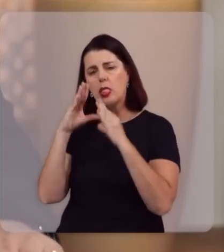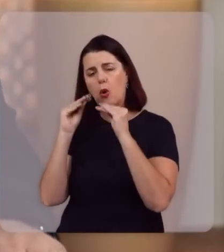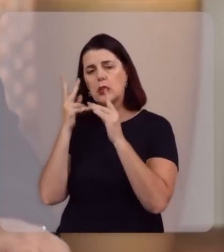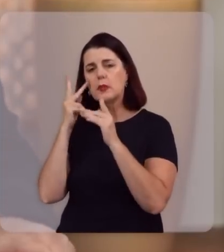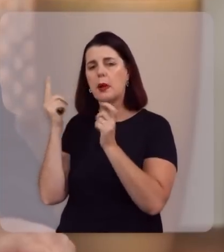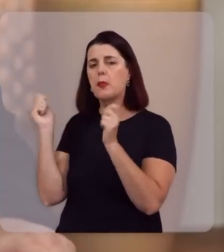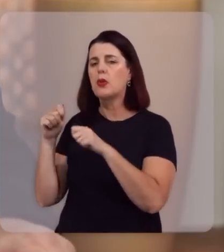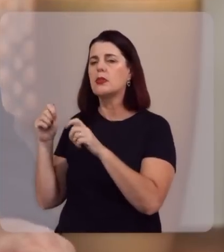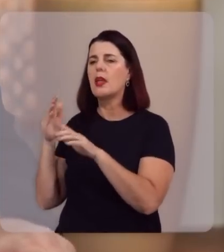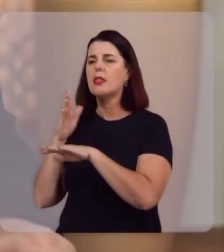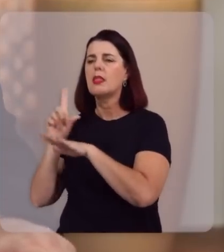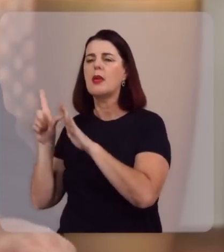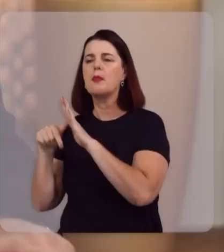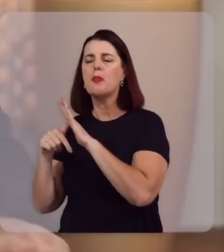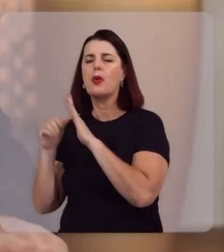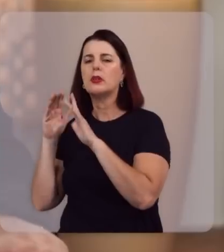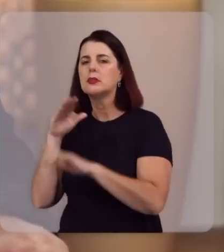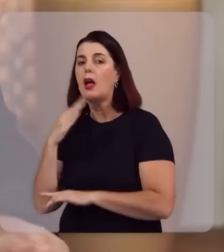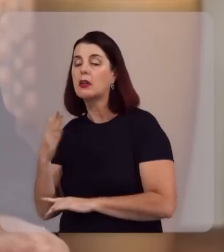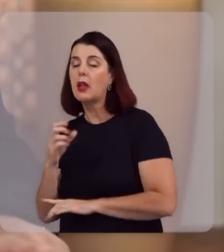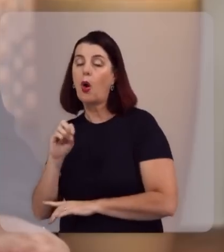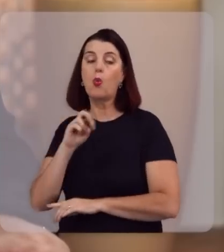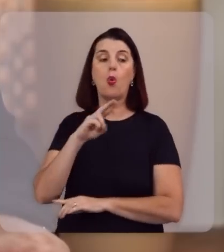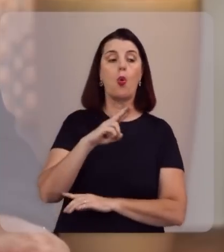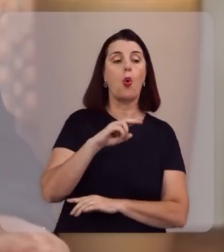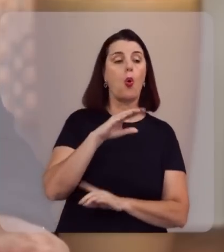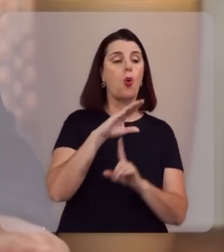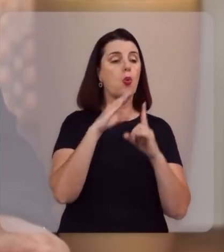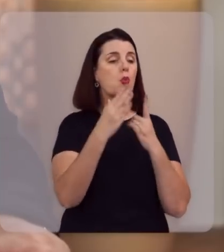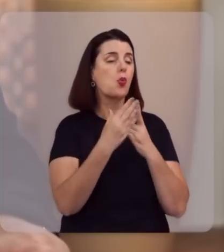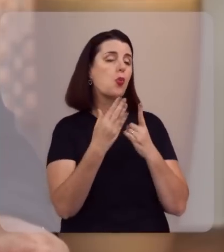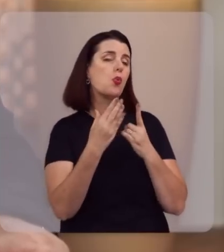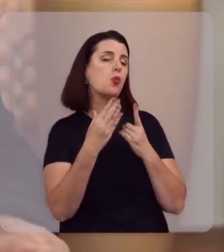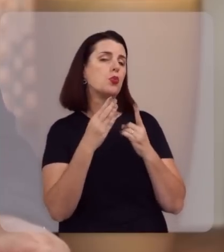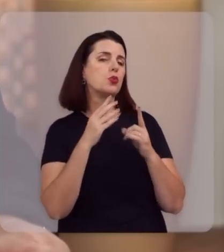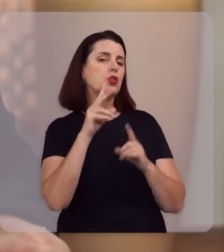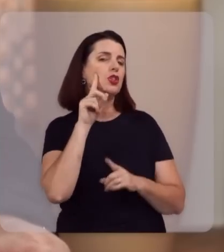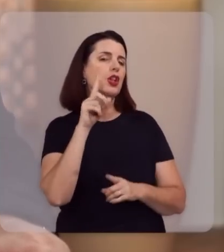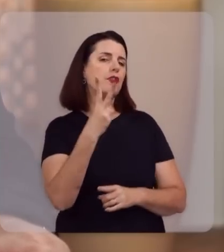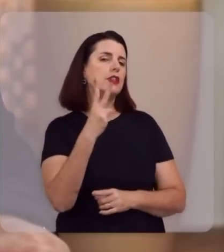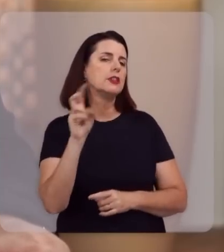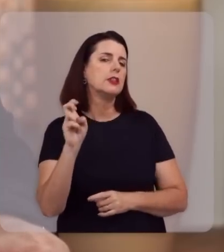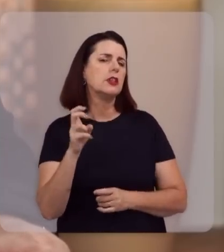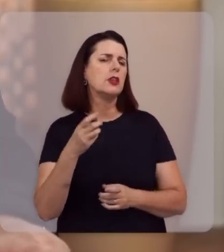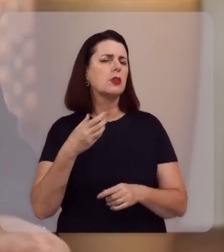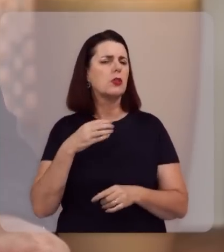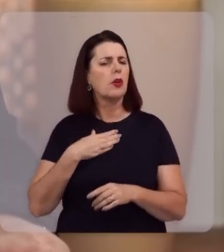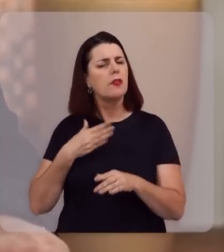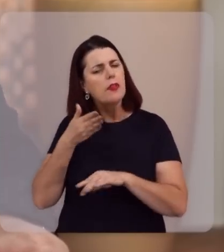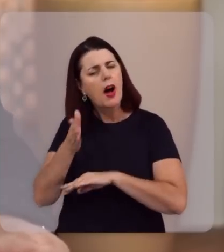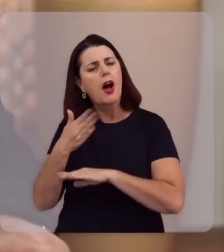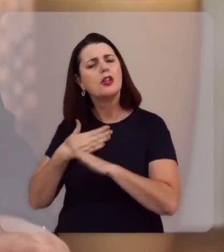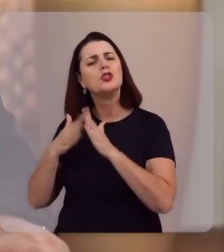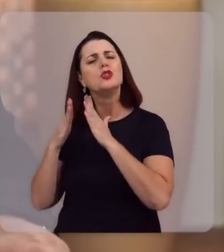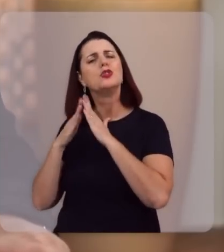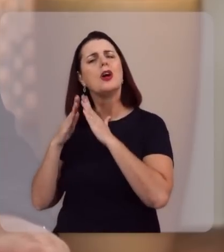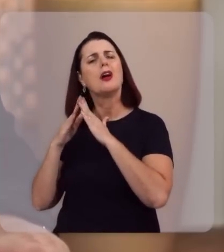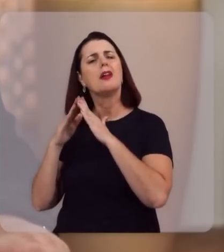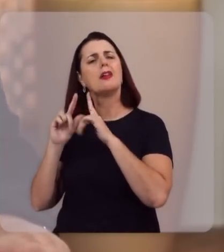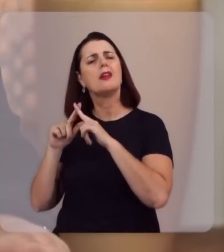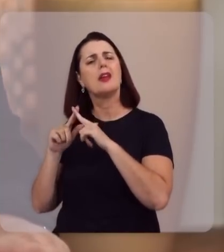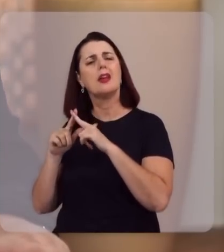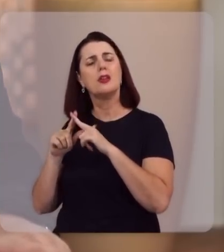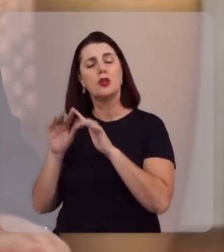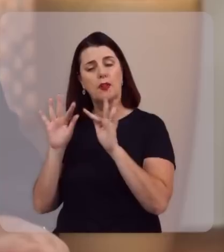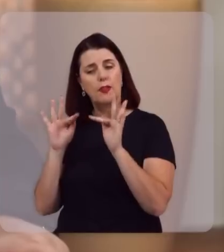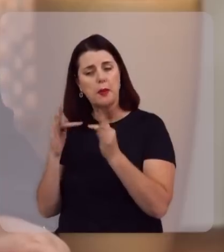Natal em família. Outras têm um culto no dia 25. Não perca a oportunidade de ir para a igreja. Junte-se com o povo de Deus. O